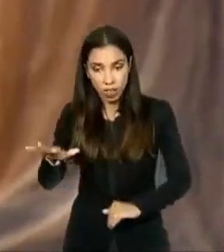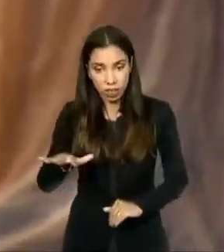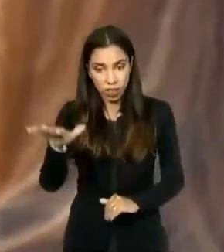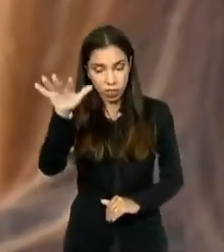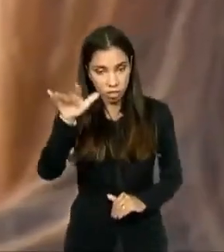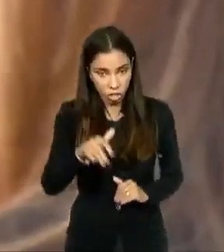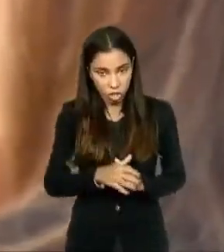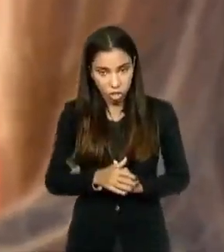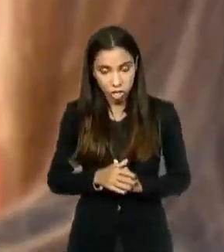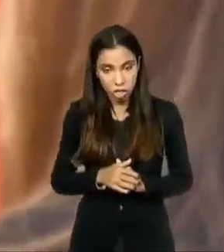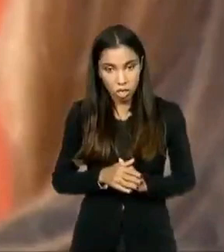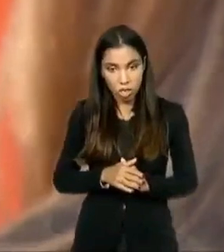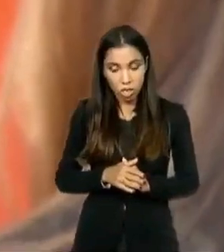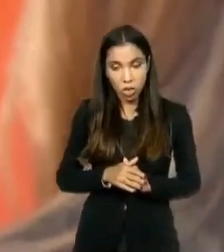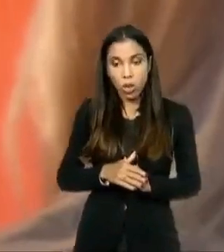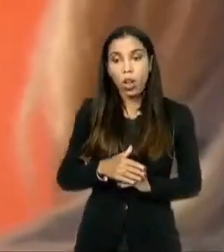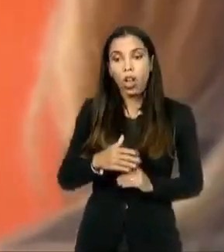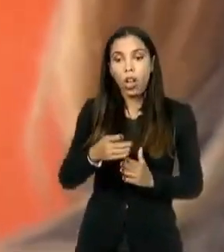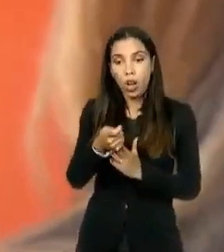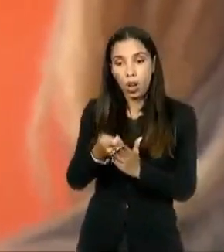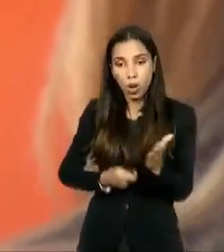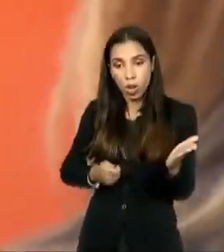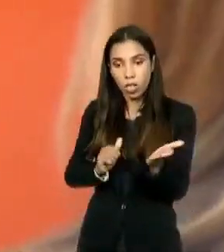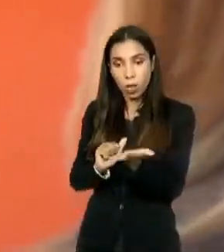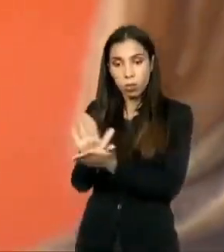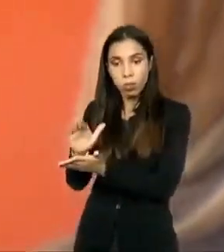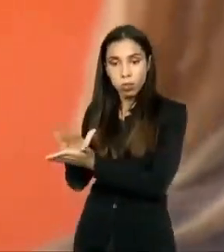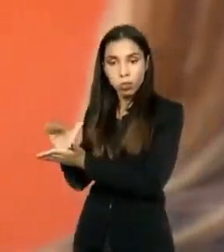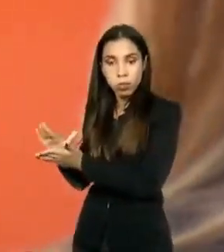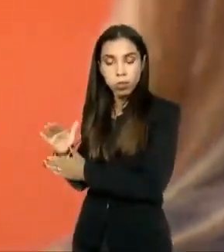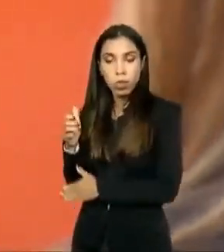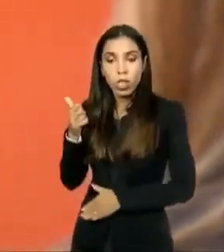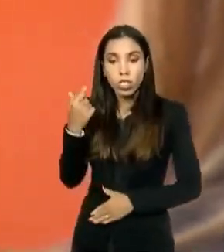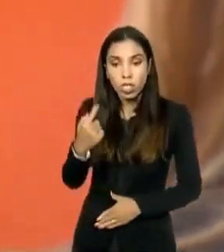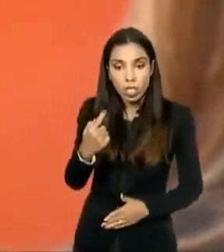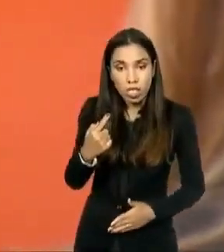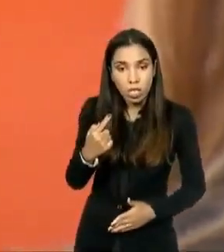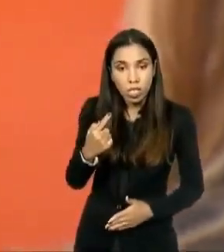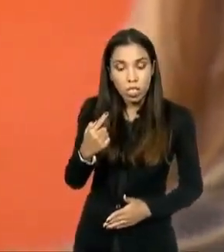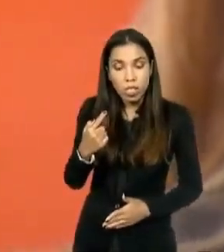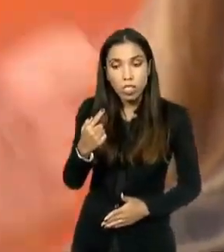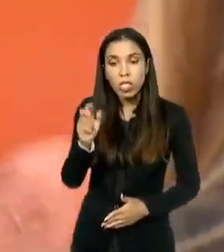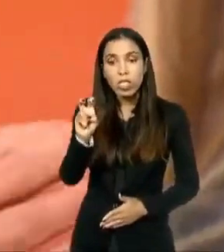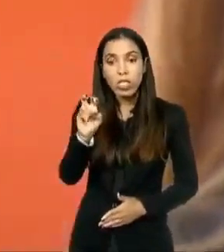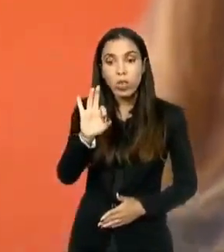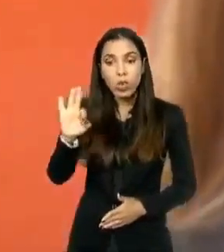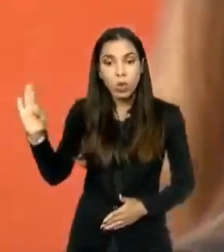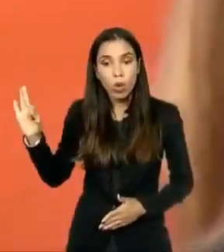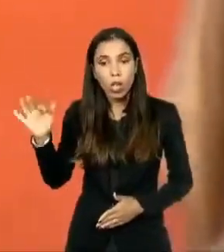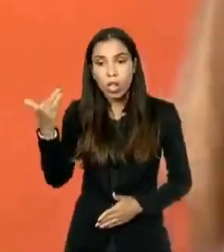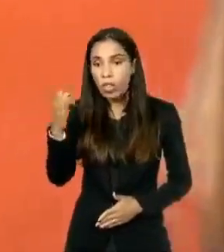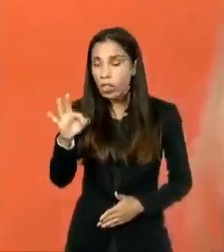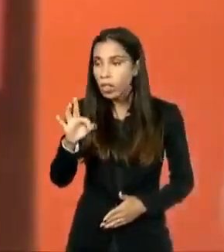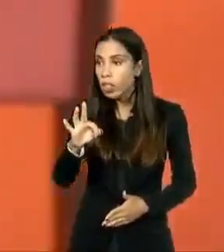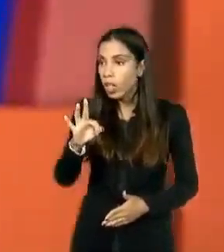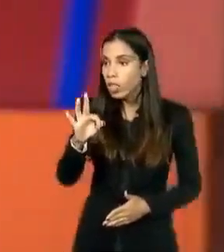com uma ordem de despejo às 17 horas, dizendo que amanhã às 10 horas da manhã você tinha